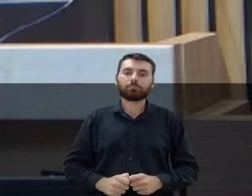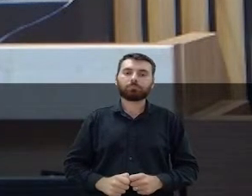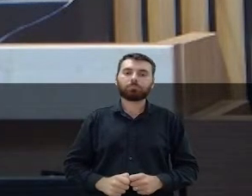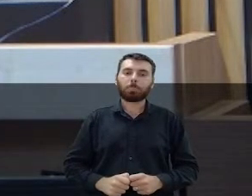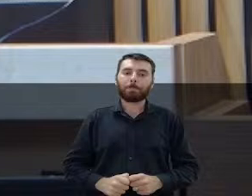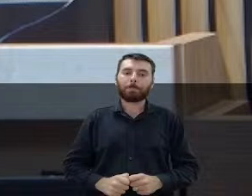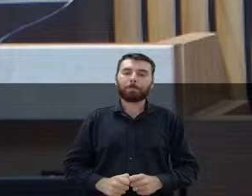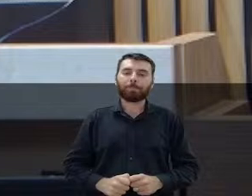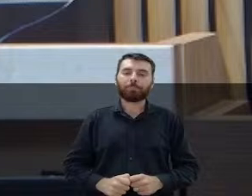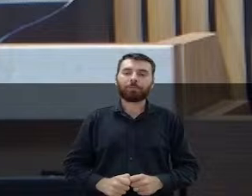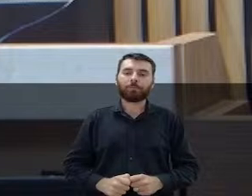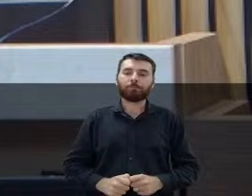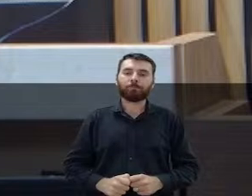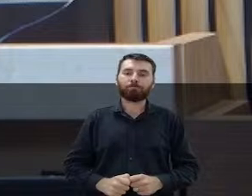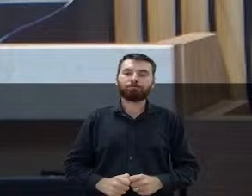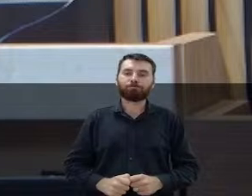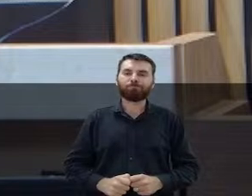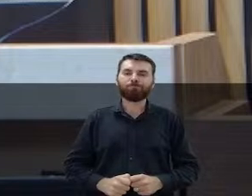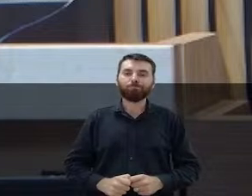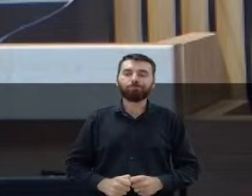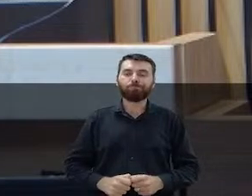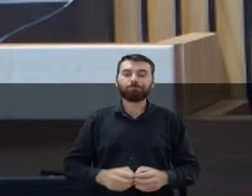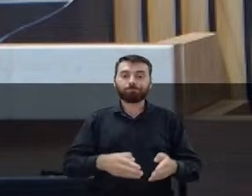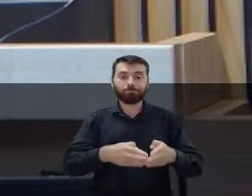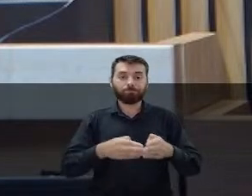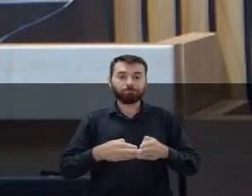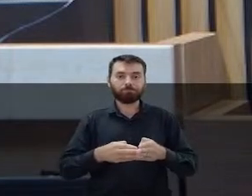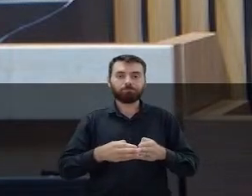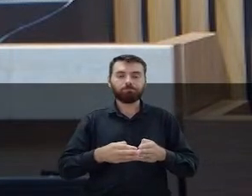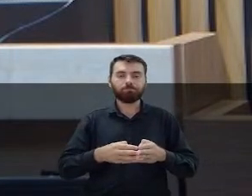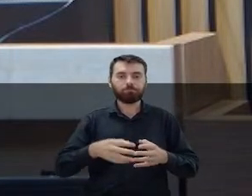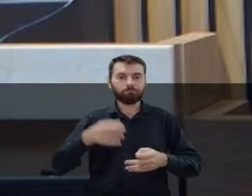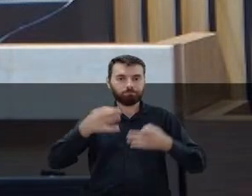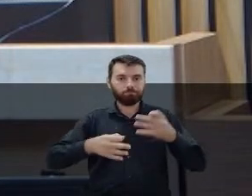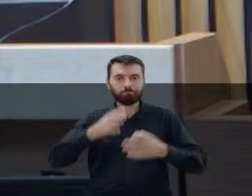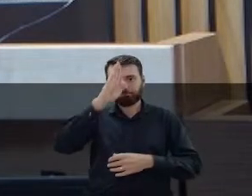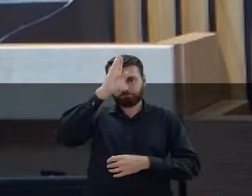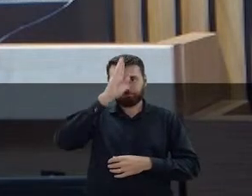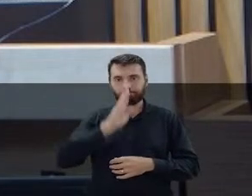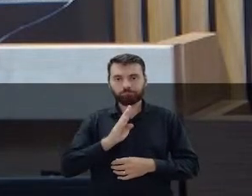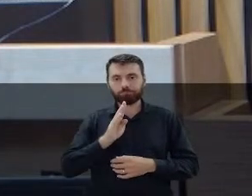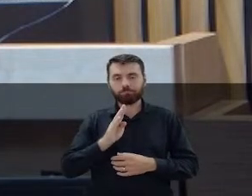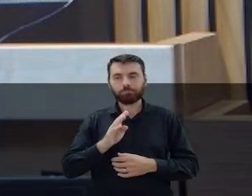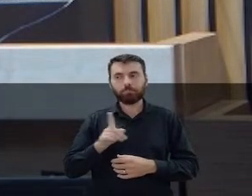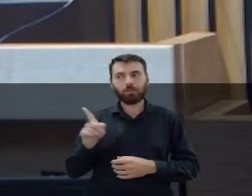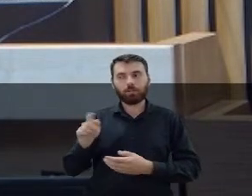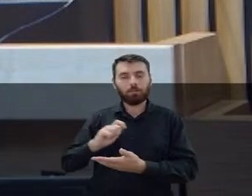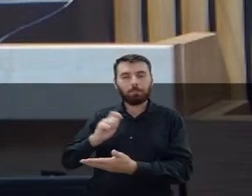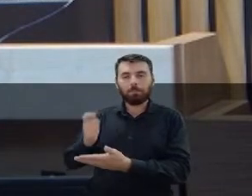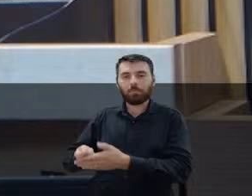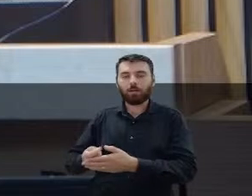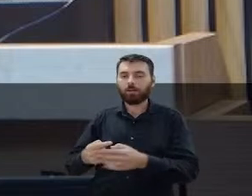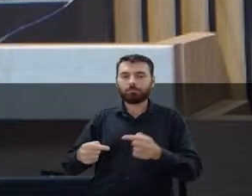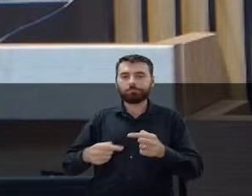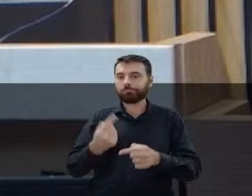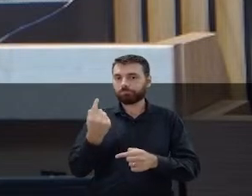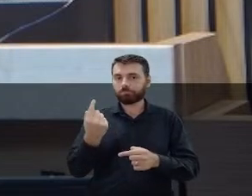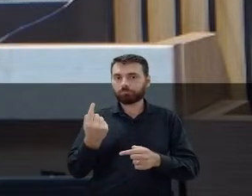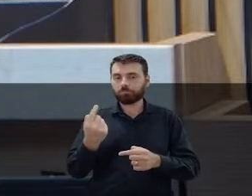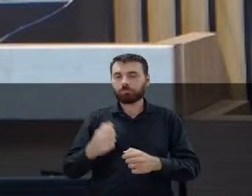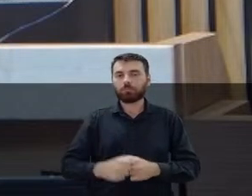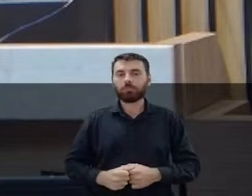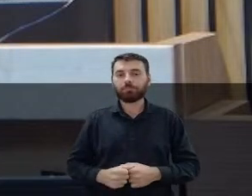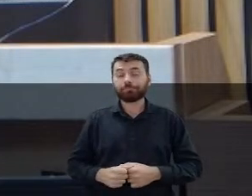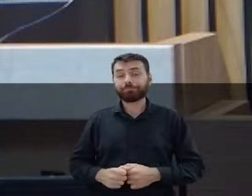impugnação ao benefício da justiça gratuita, a declaração apresentada pela trabalhadora noticiando